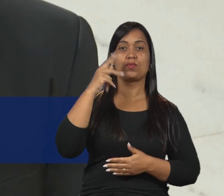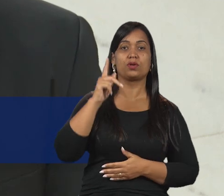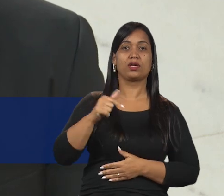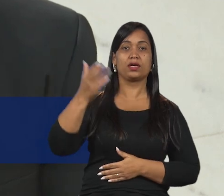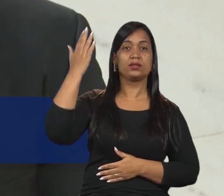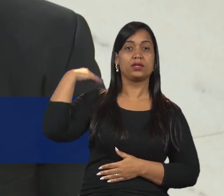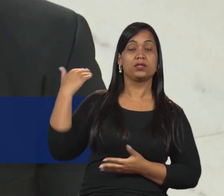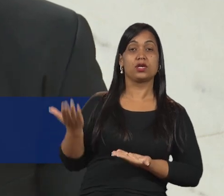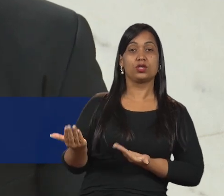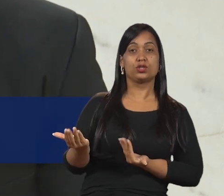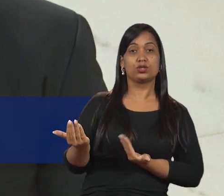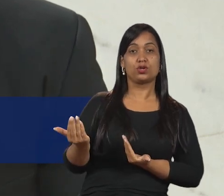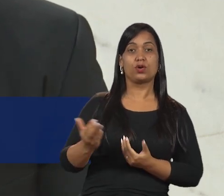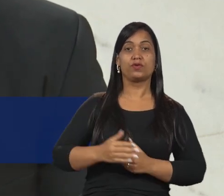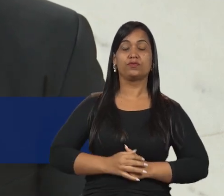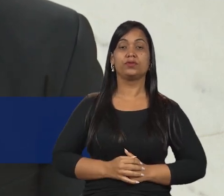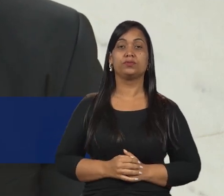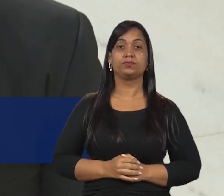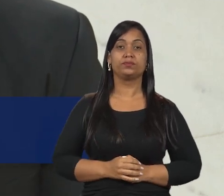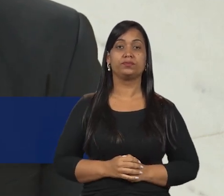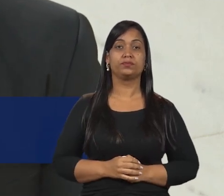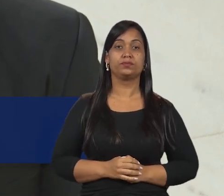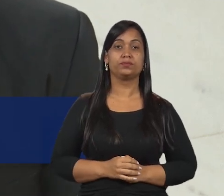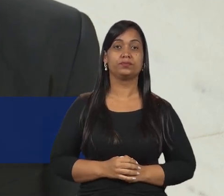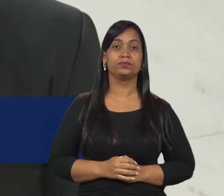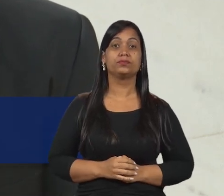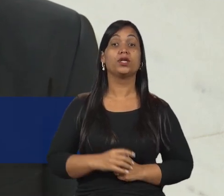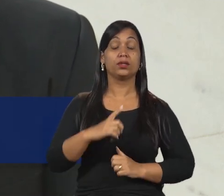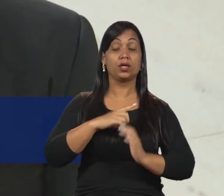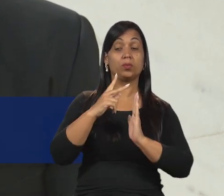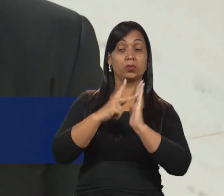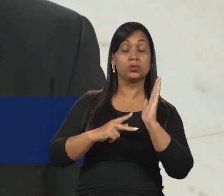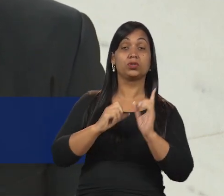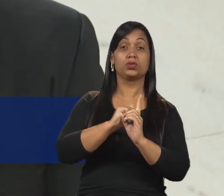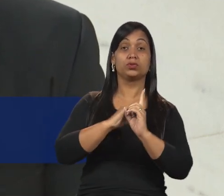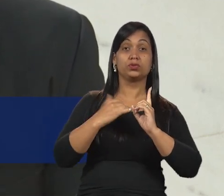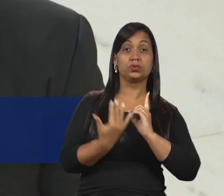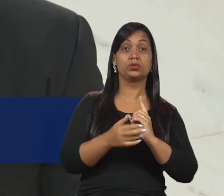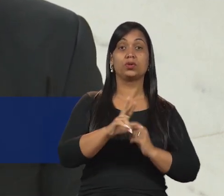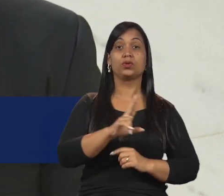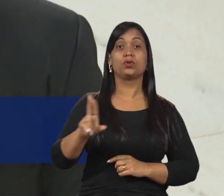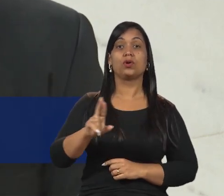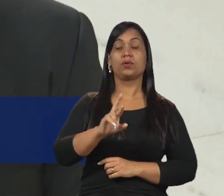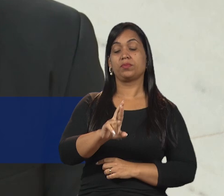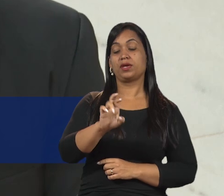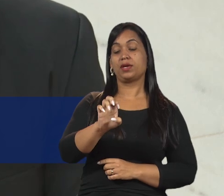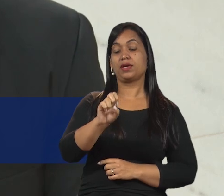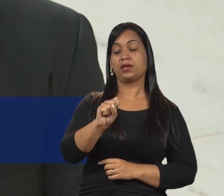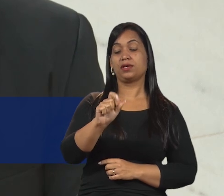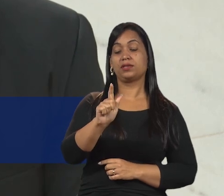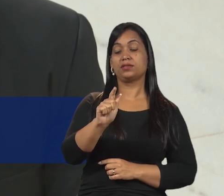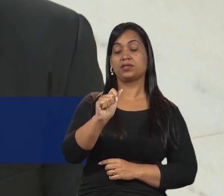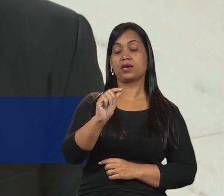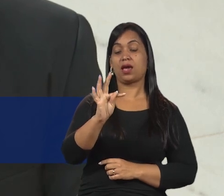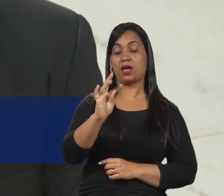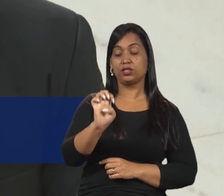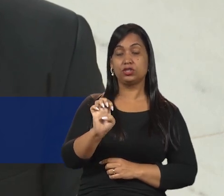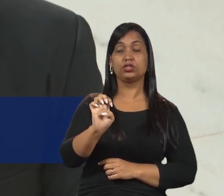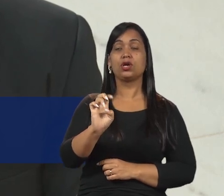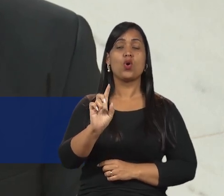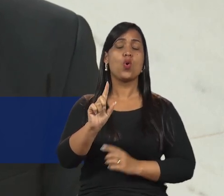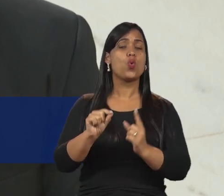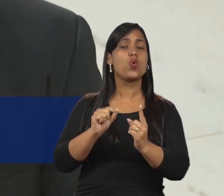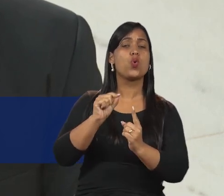desde a minha adolescência, desde a minha infância, Tem um projeto social que se chama Resgate, que visa aí a proteção